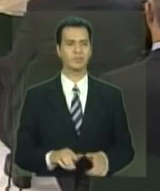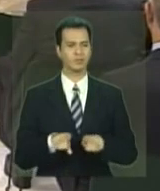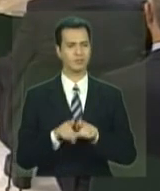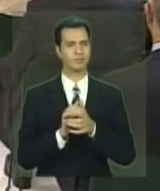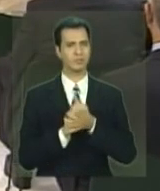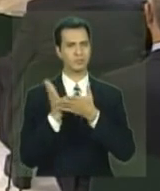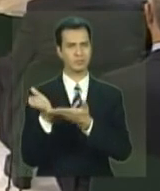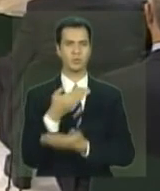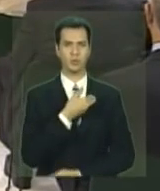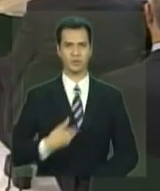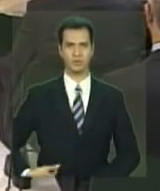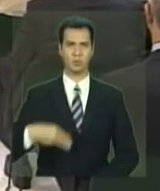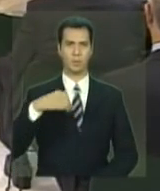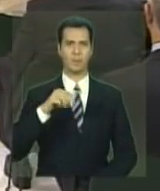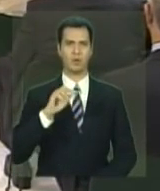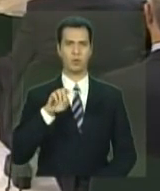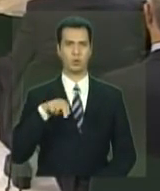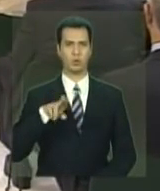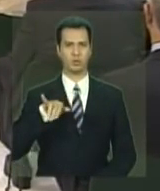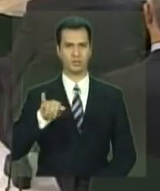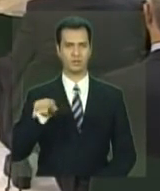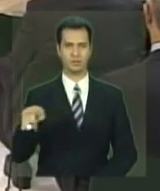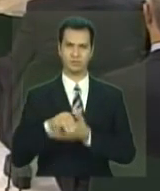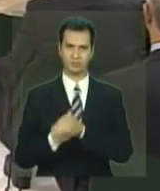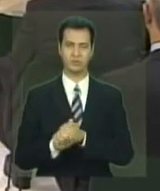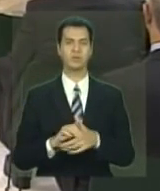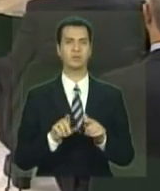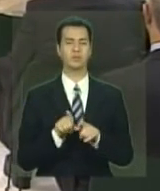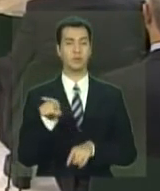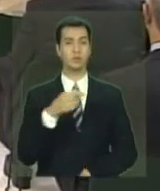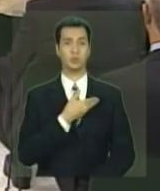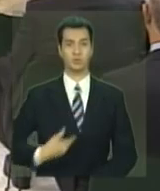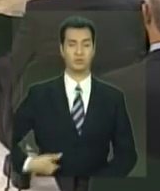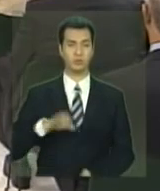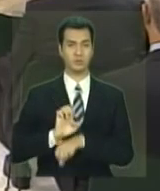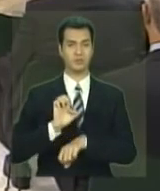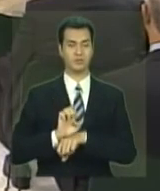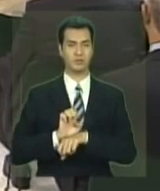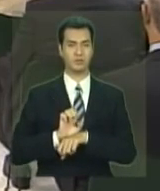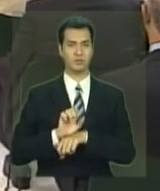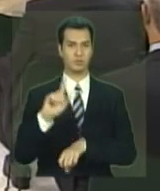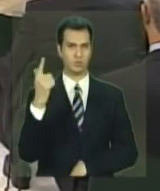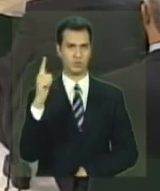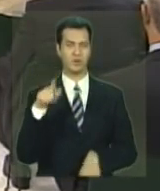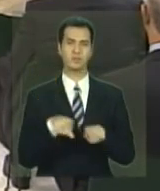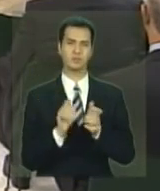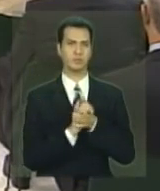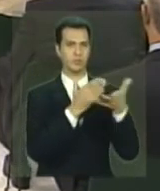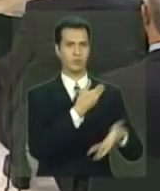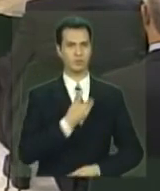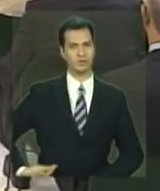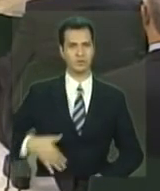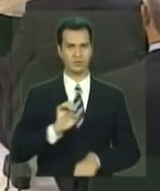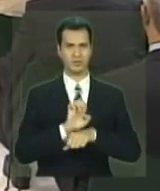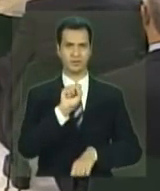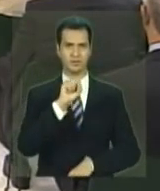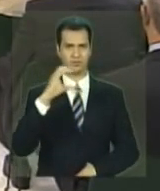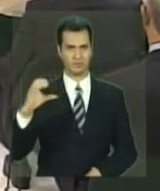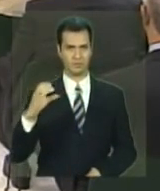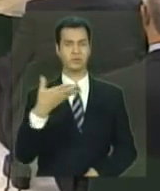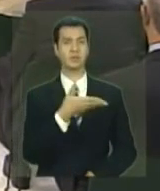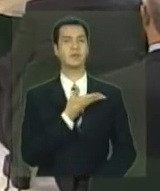cumprimentando Marconi Perillo, o nosso querido governador de Goiás, governador de Santa Catarina,